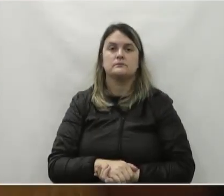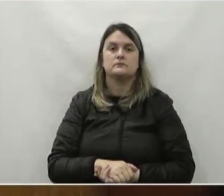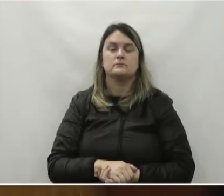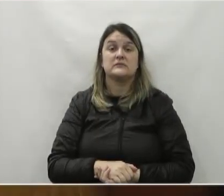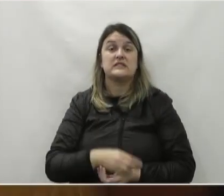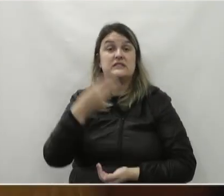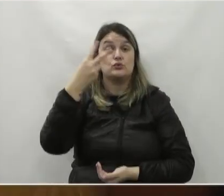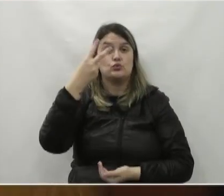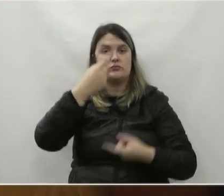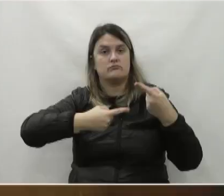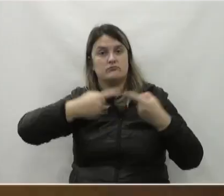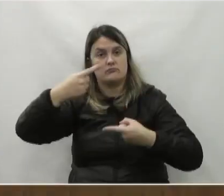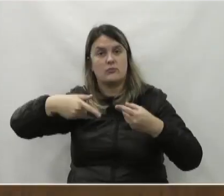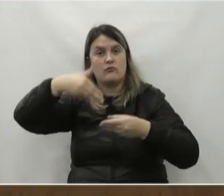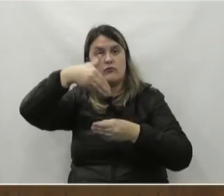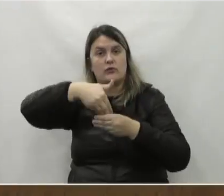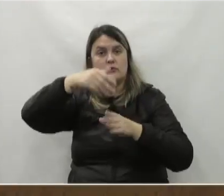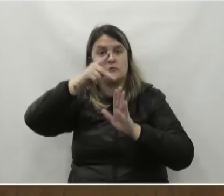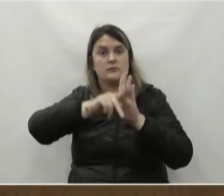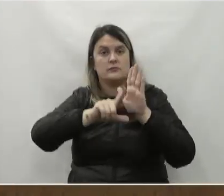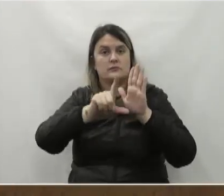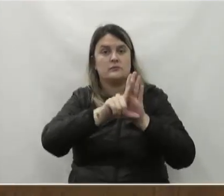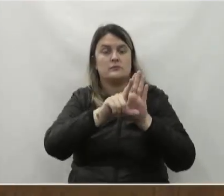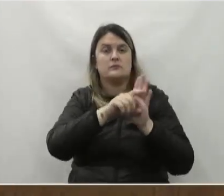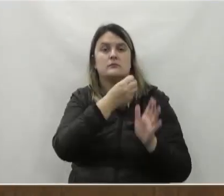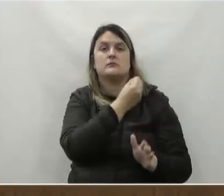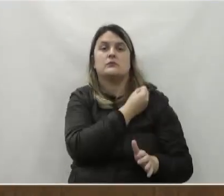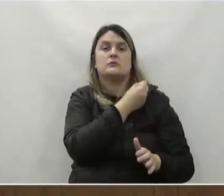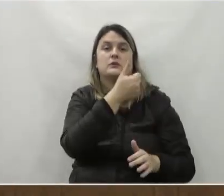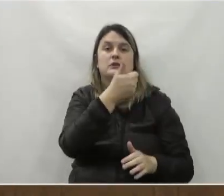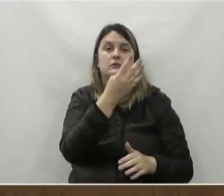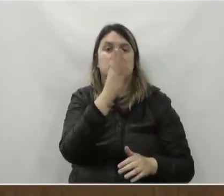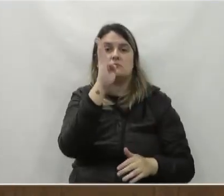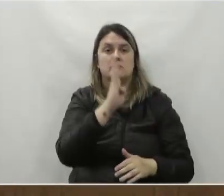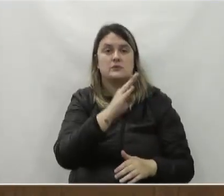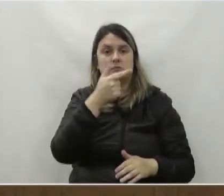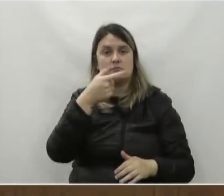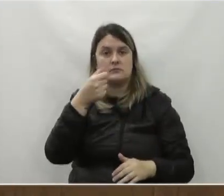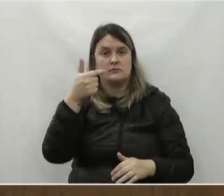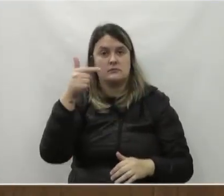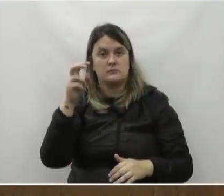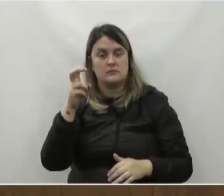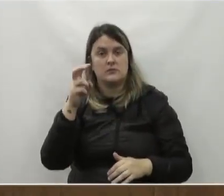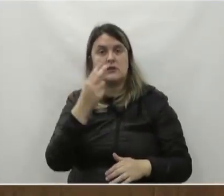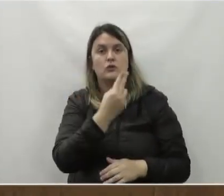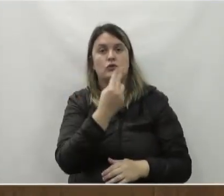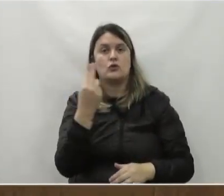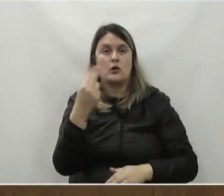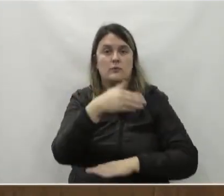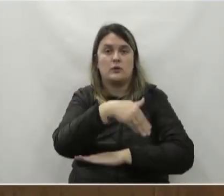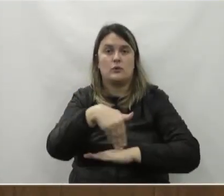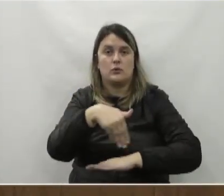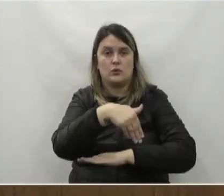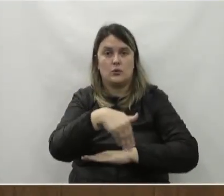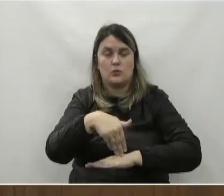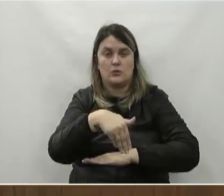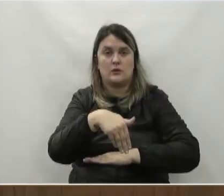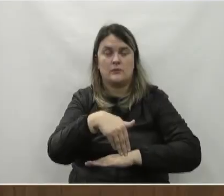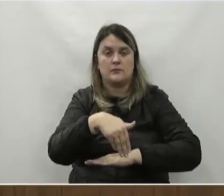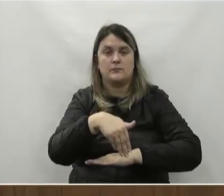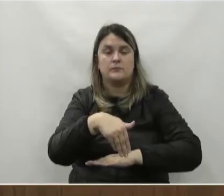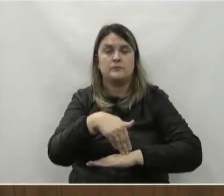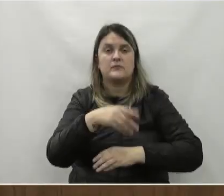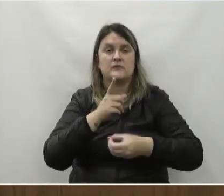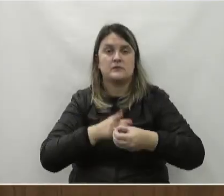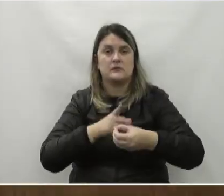Em segunda discussão e votação do projeto de lei ordinária número 14/2025, denomina via pública no município de